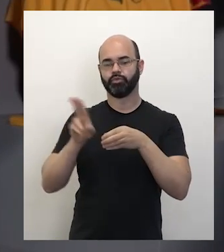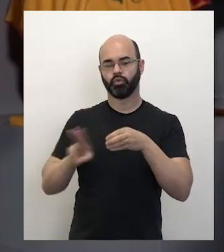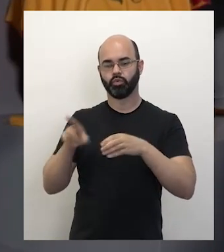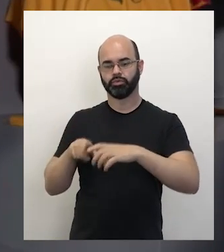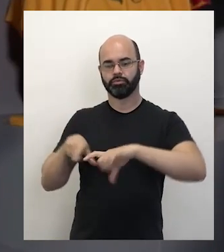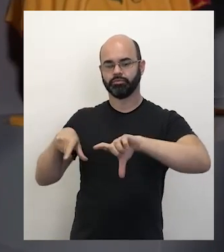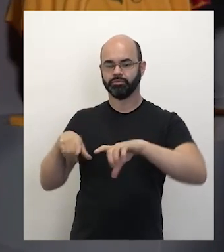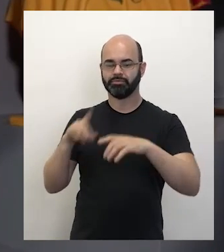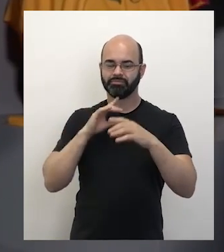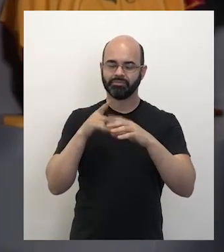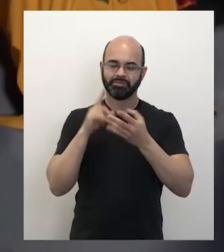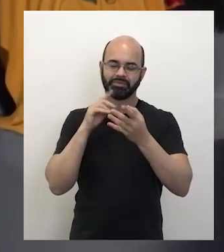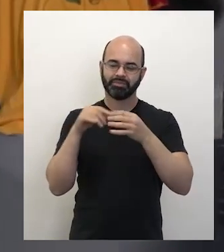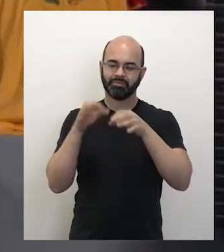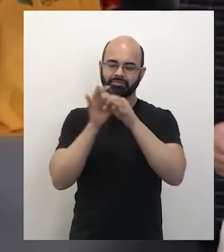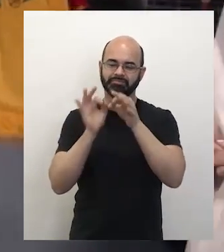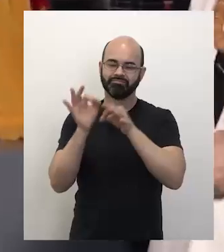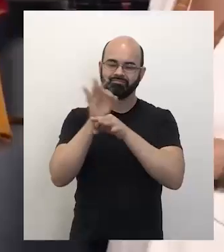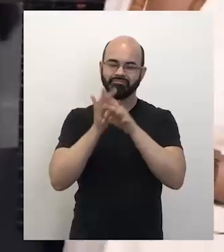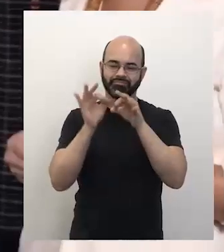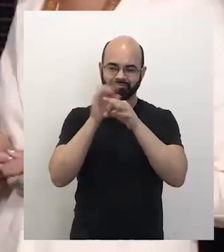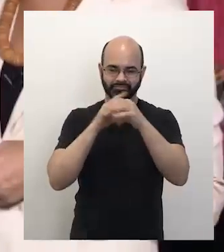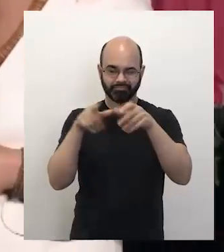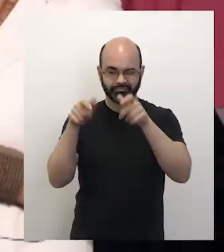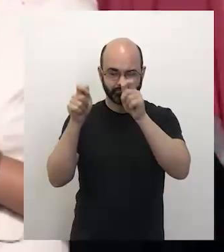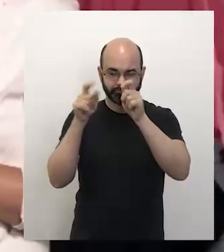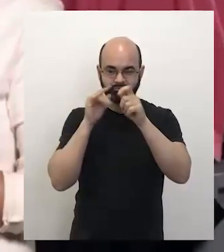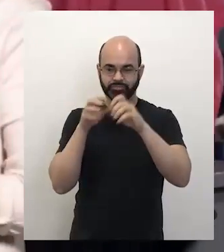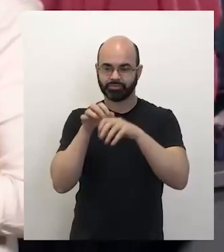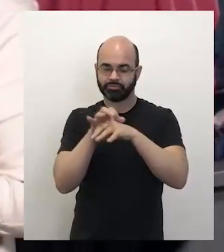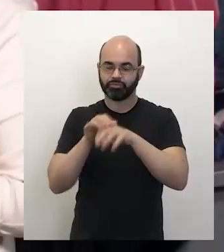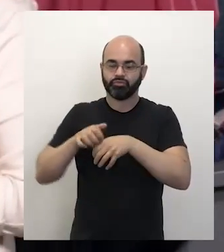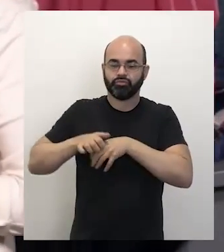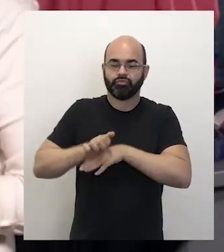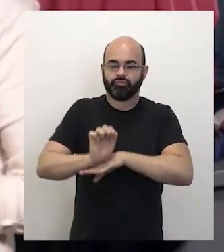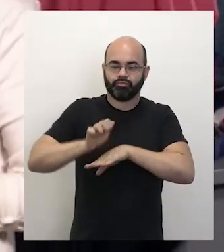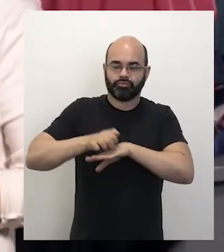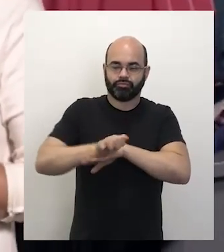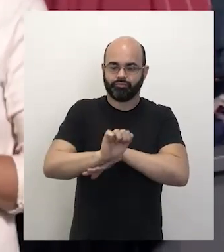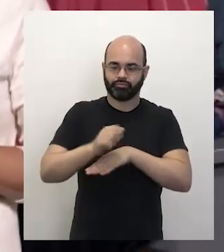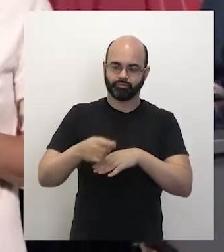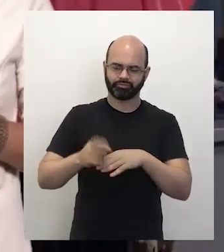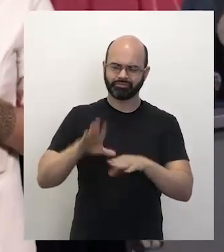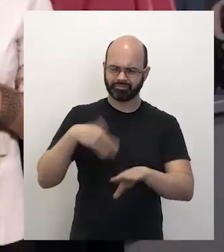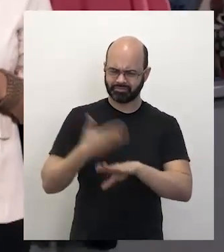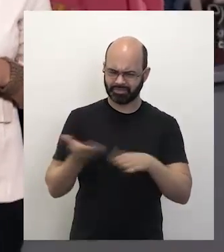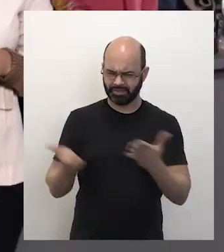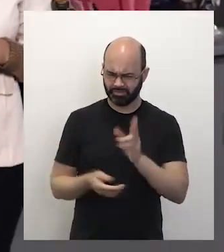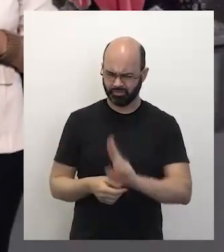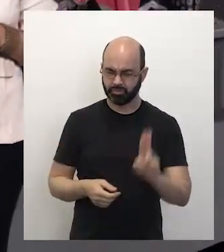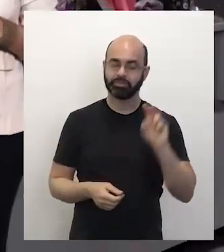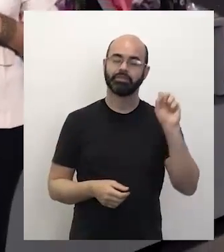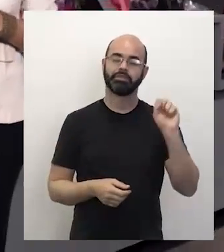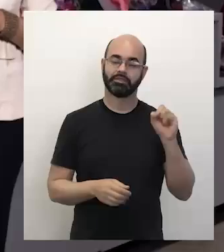processo de moer por conta da sua textura. E é utilizado até hoje? Até hoje, principalmente no